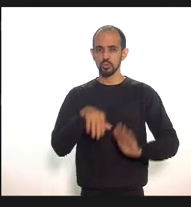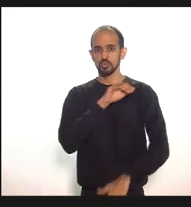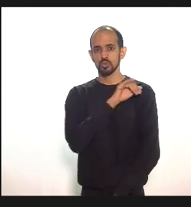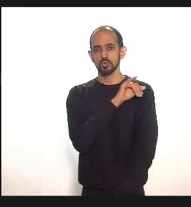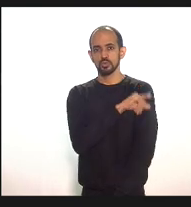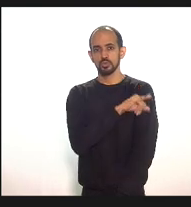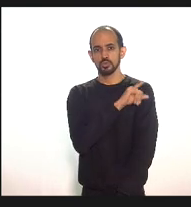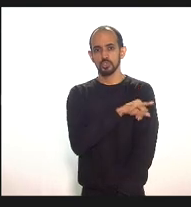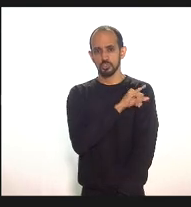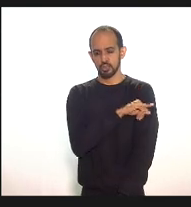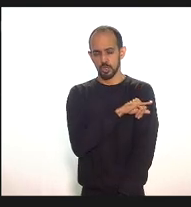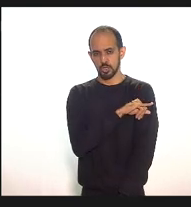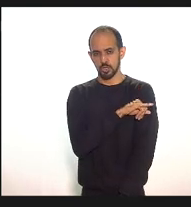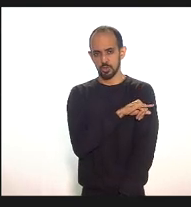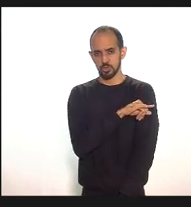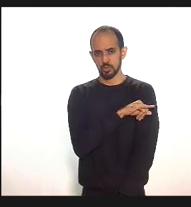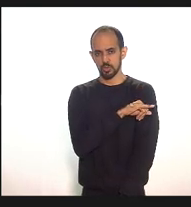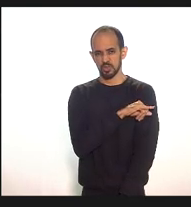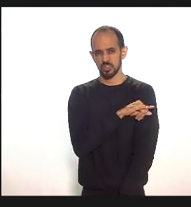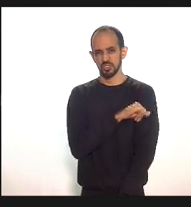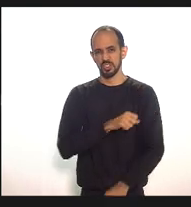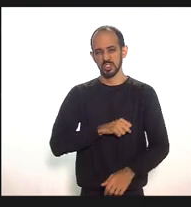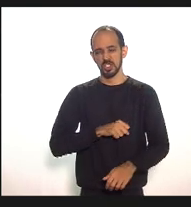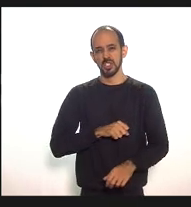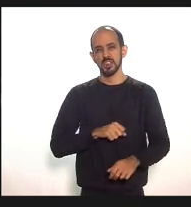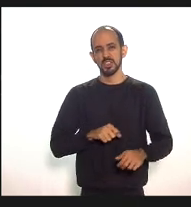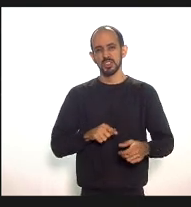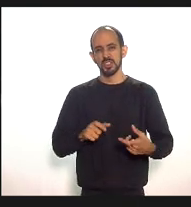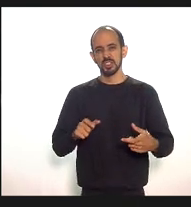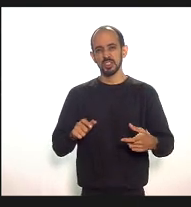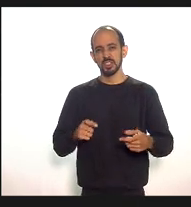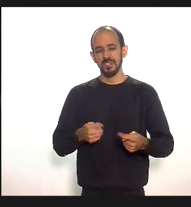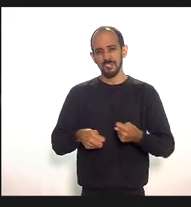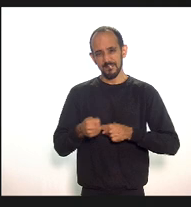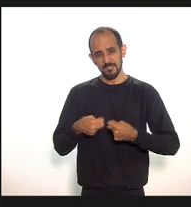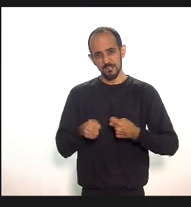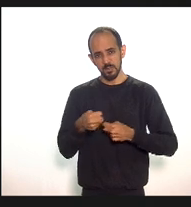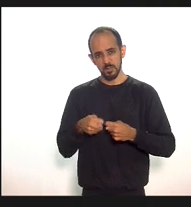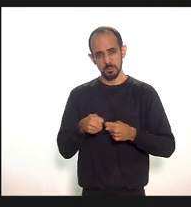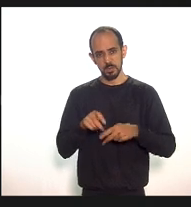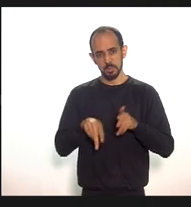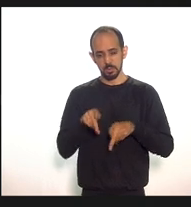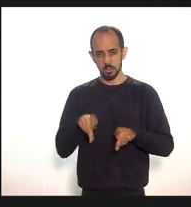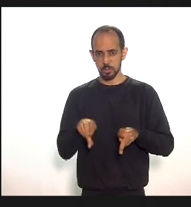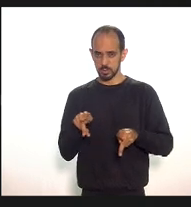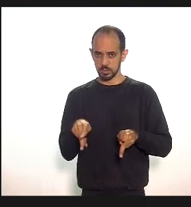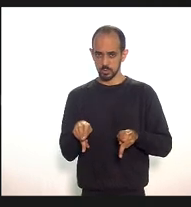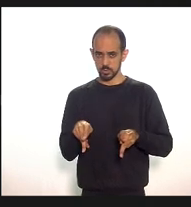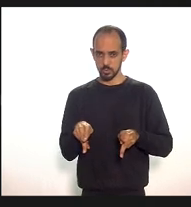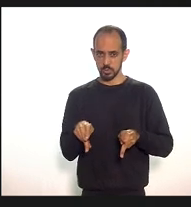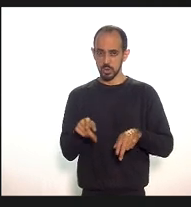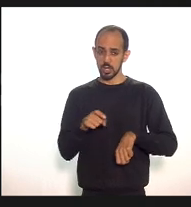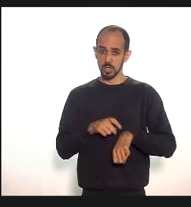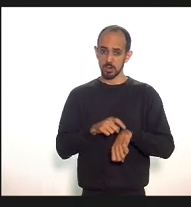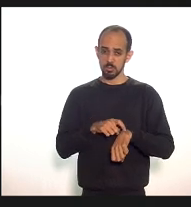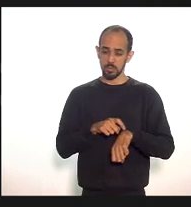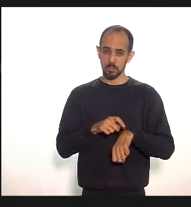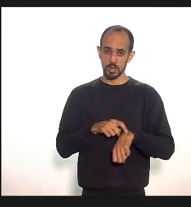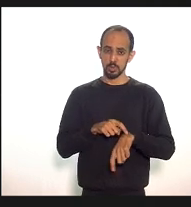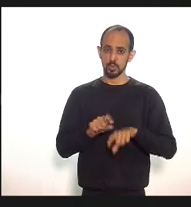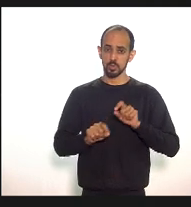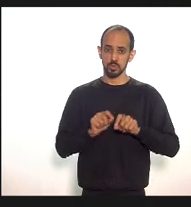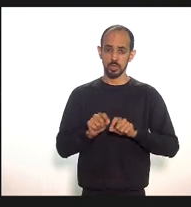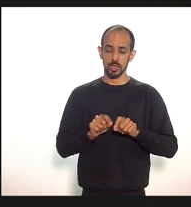de arroz lá nossa população nem e naquele momento hoje pessoas